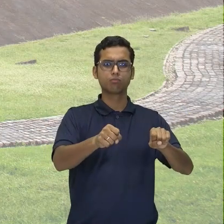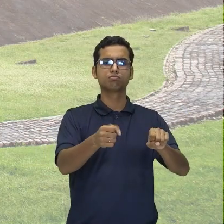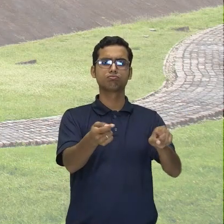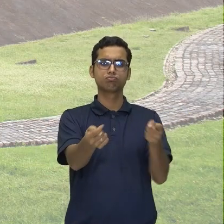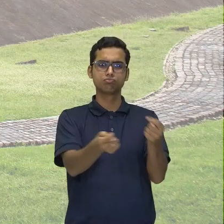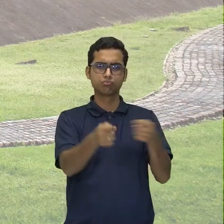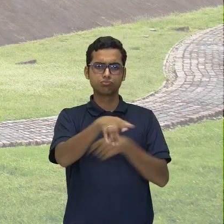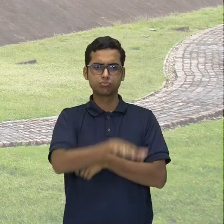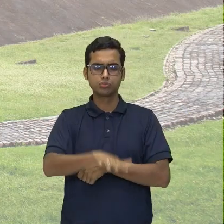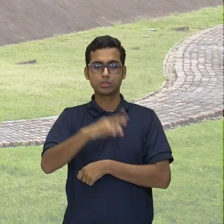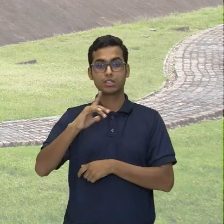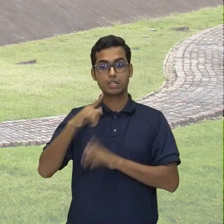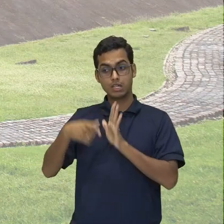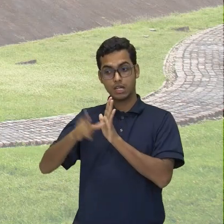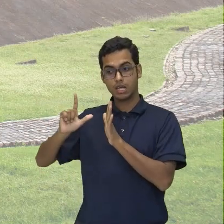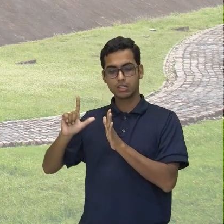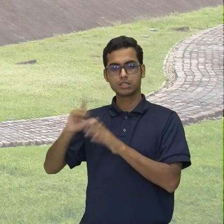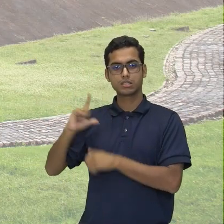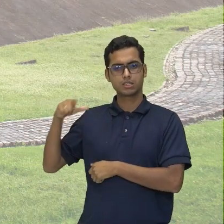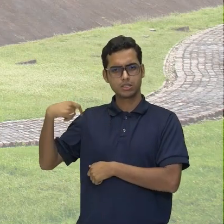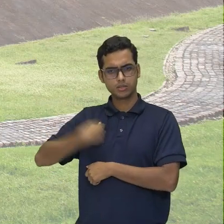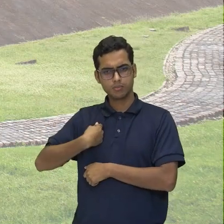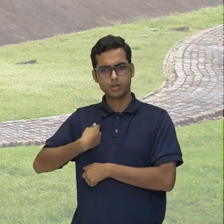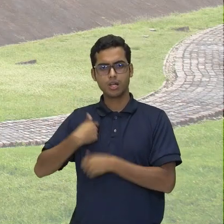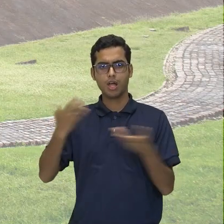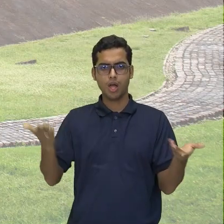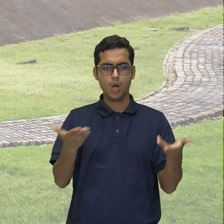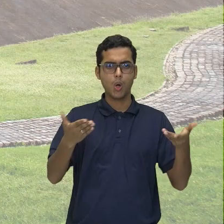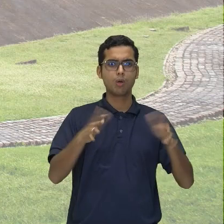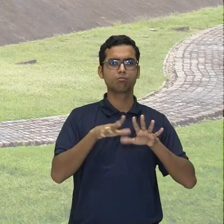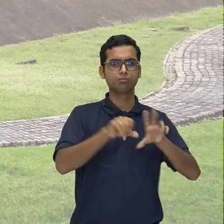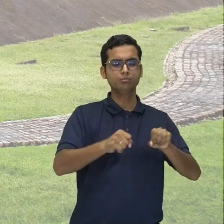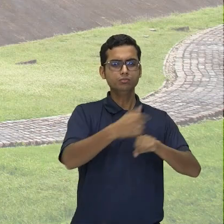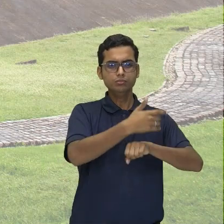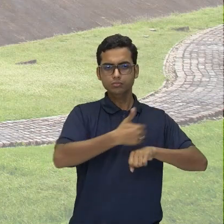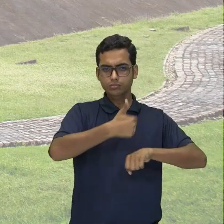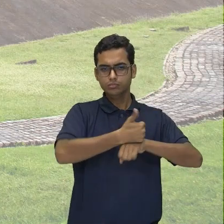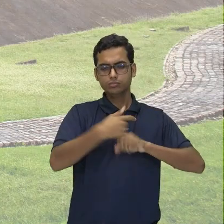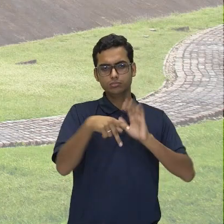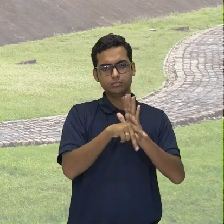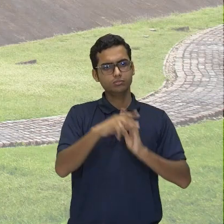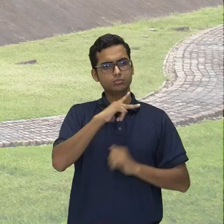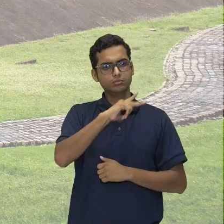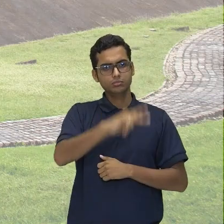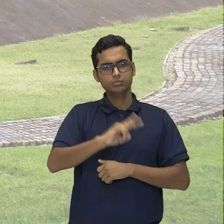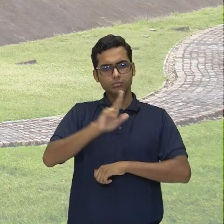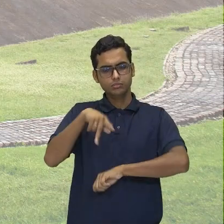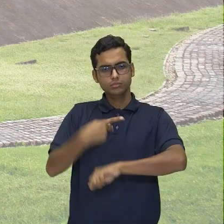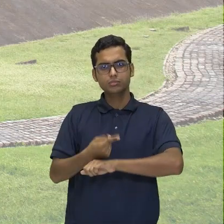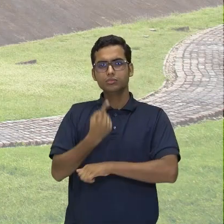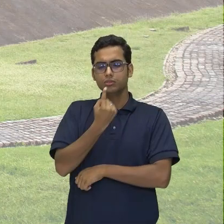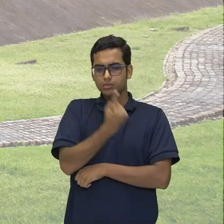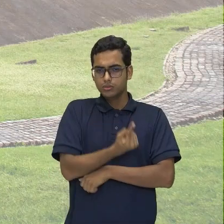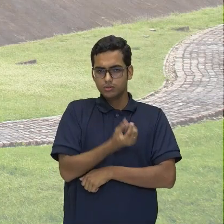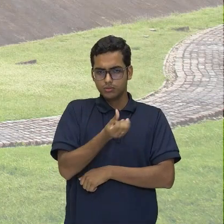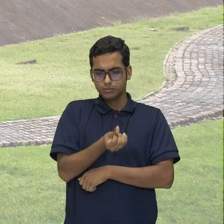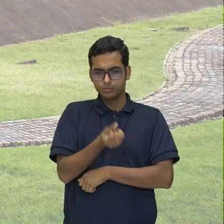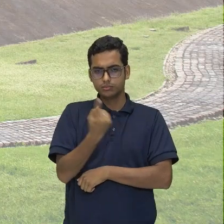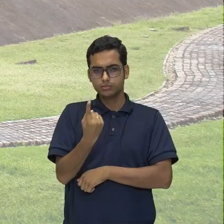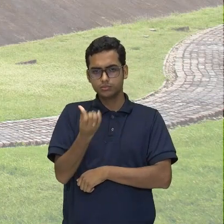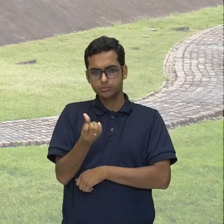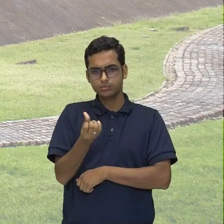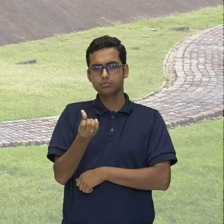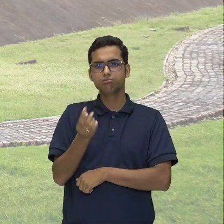das terras pertencentes à Espanha, porque em 1616 ainda estavam sob